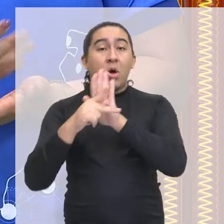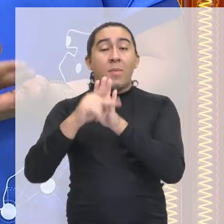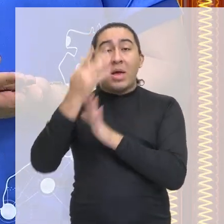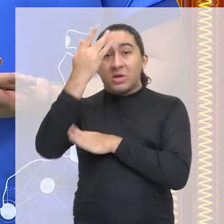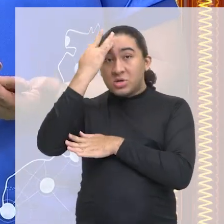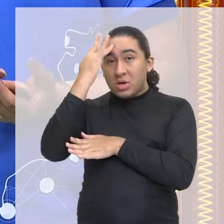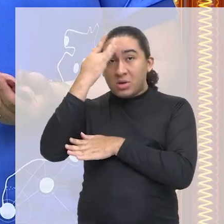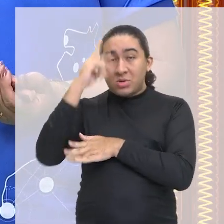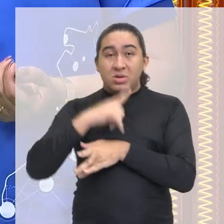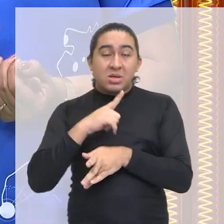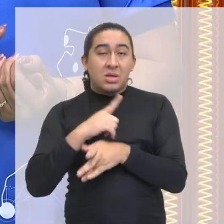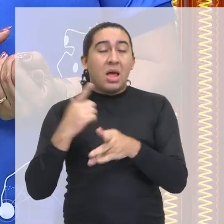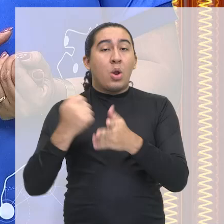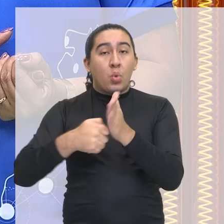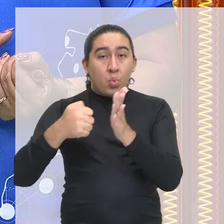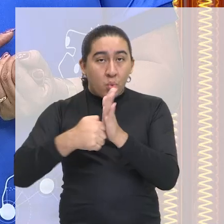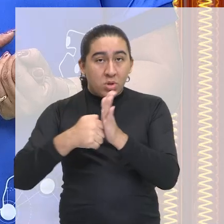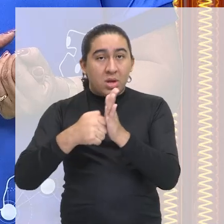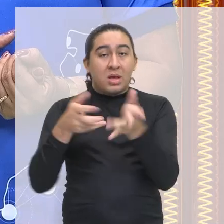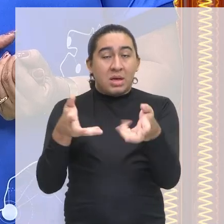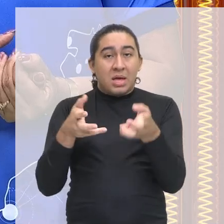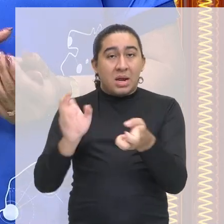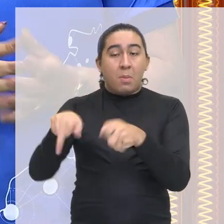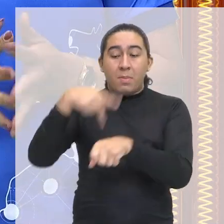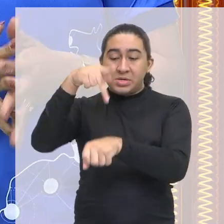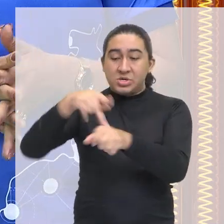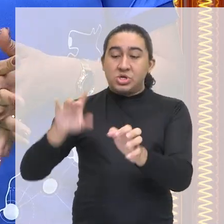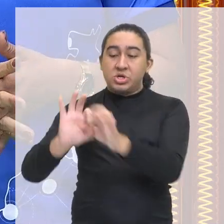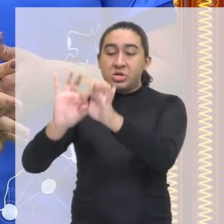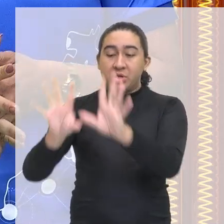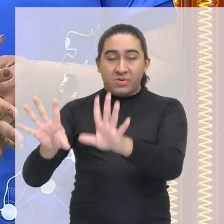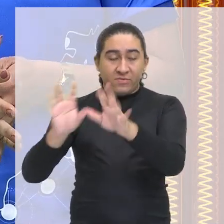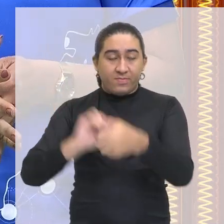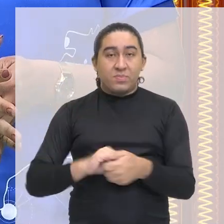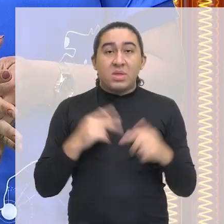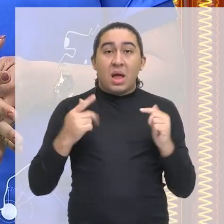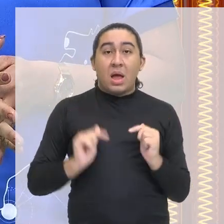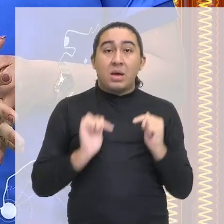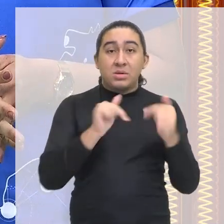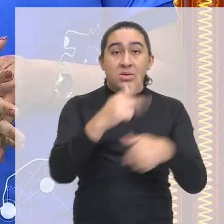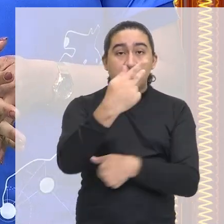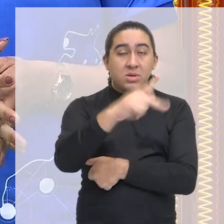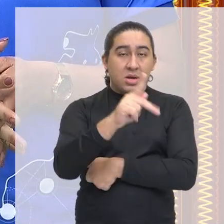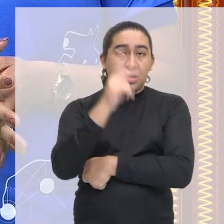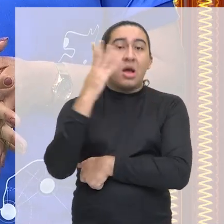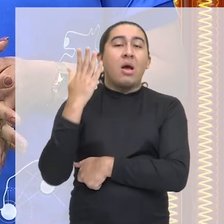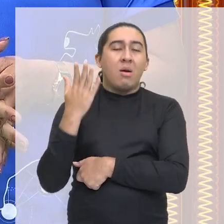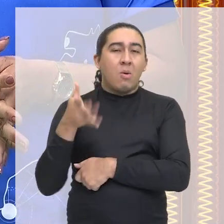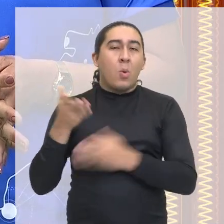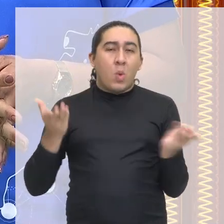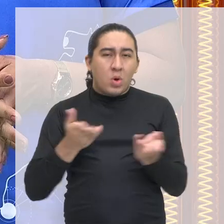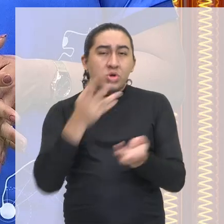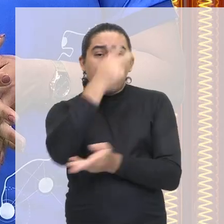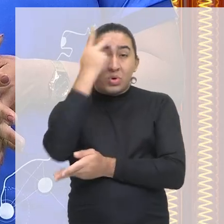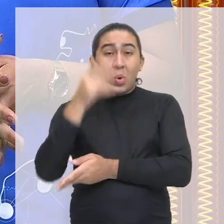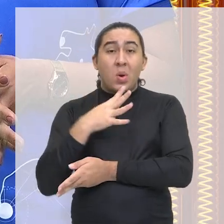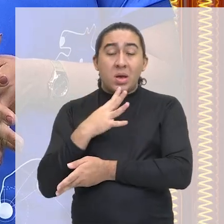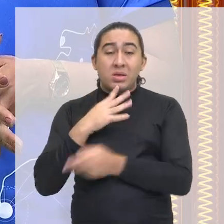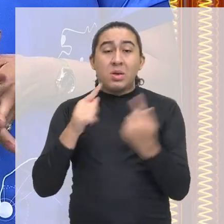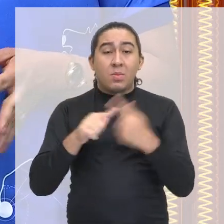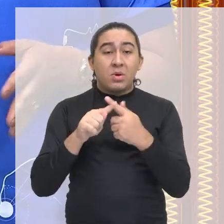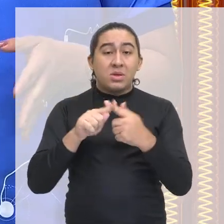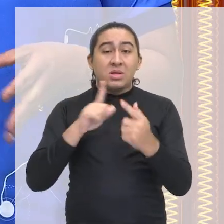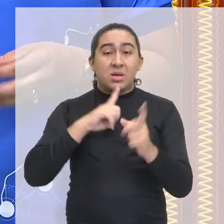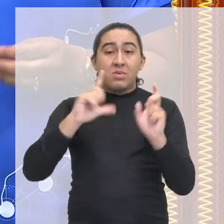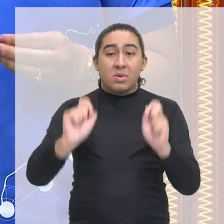pela independência. A atuação dele tornou-se particularmente conhecida em virtude do uso do